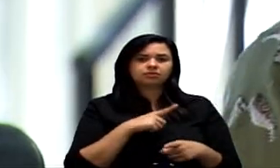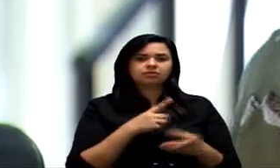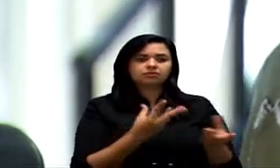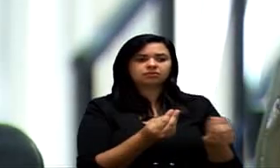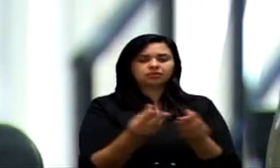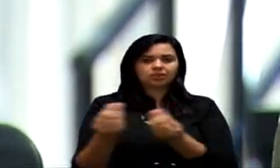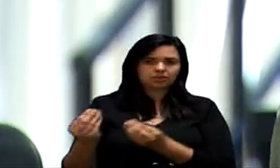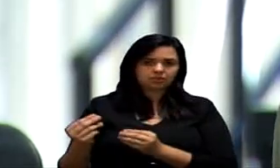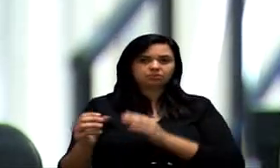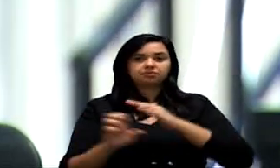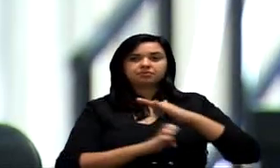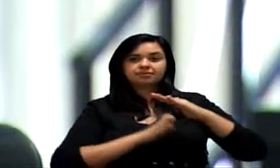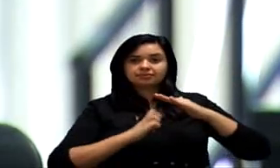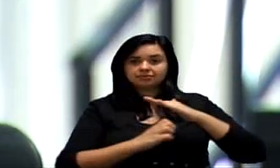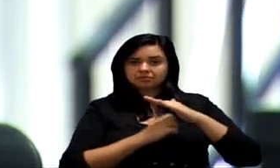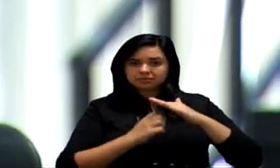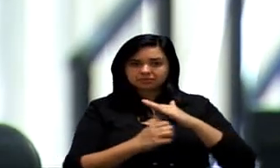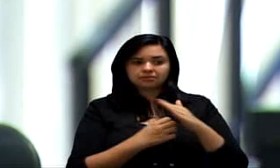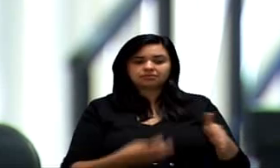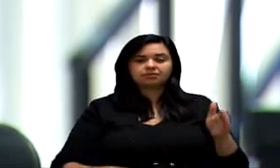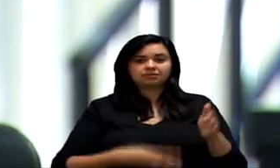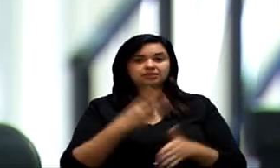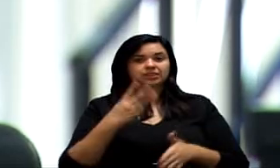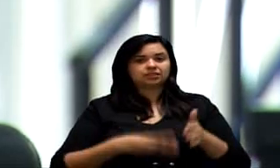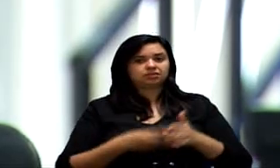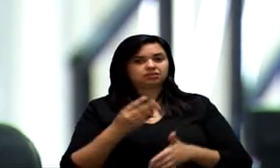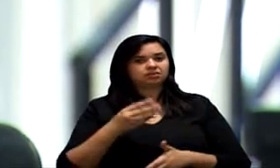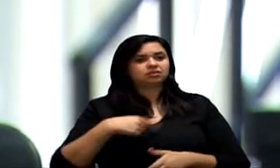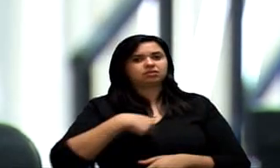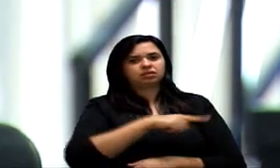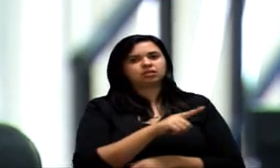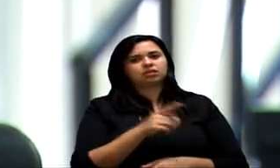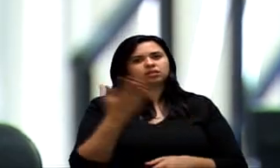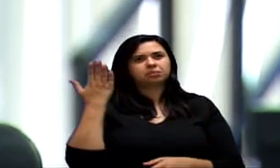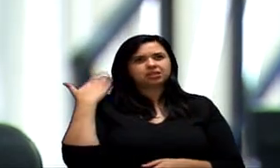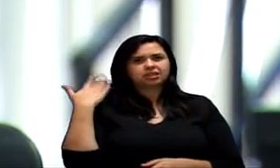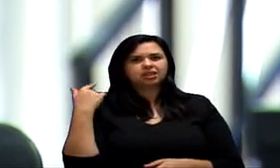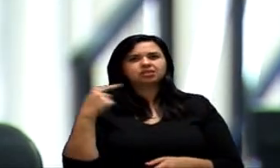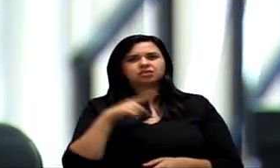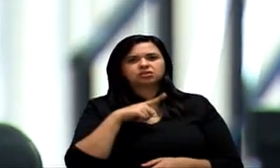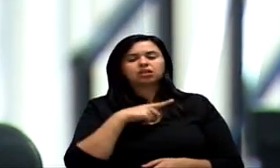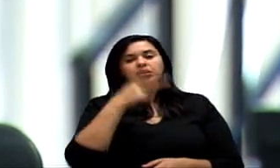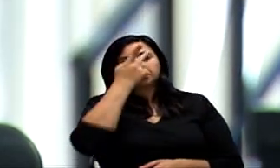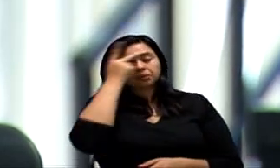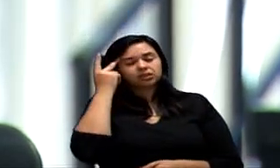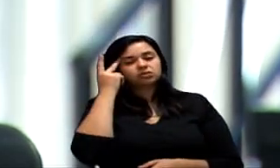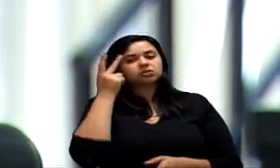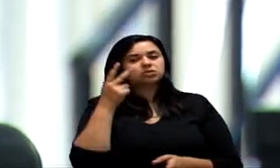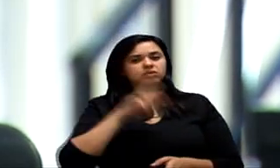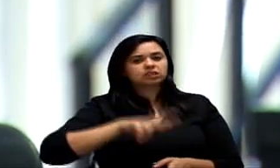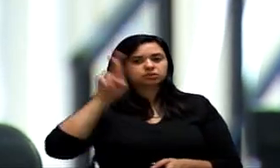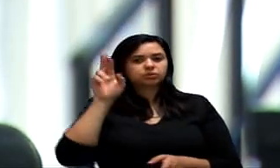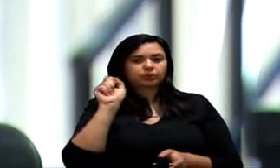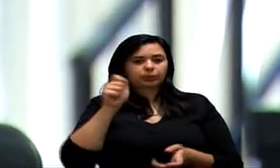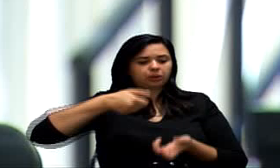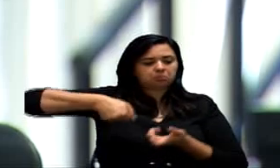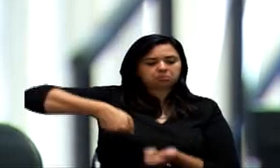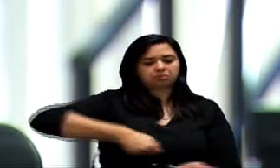empresas terceirizadas. Antigamente, nós tínhamos o coveiro, nós tínhamos as pessoas, né, que faziam, mas